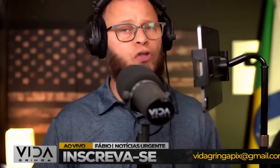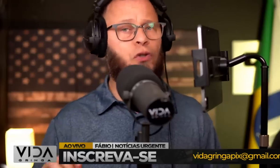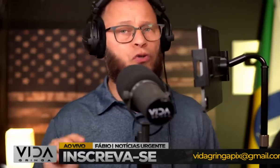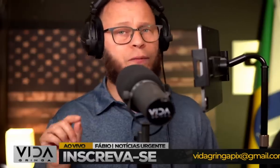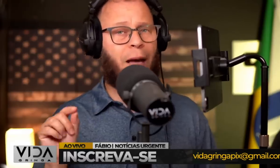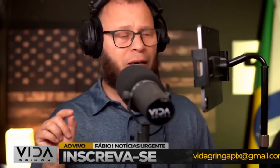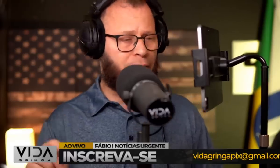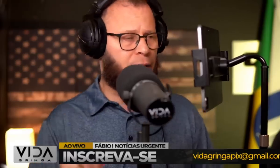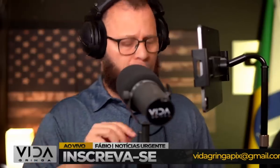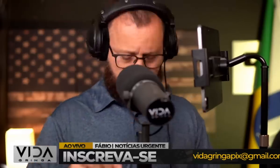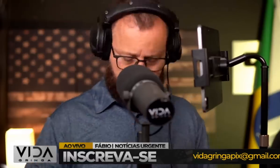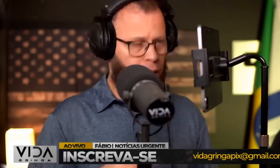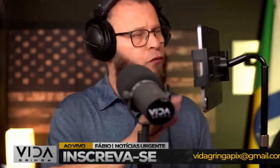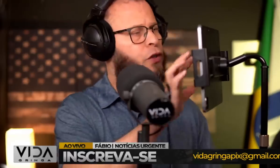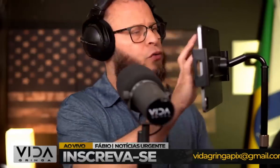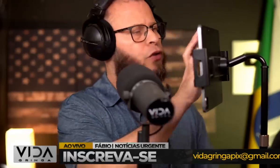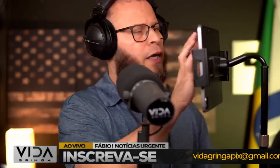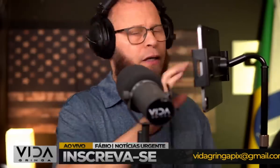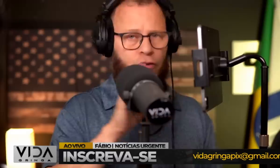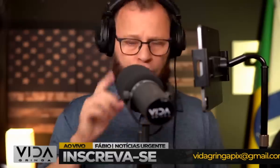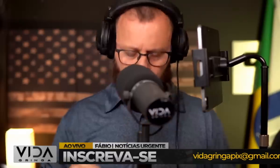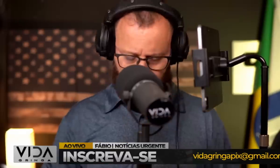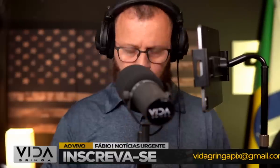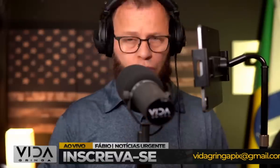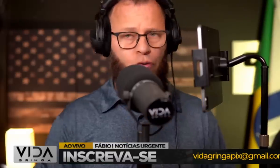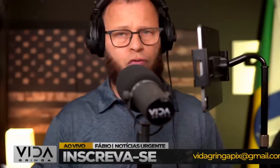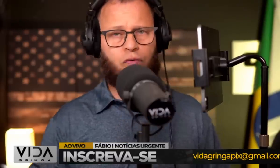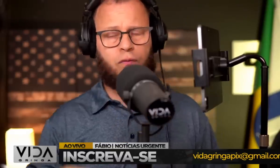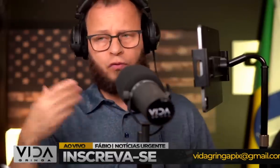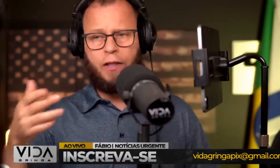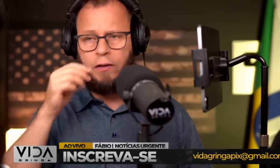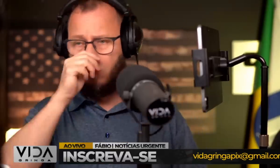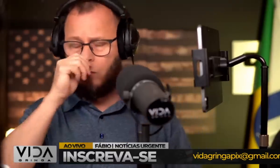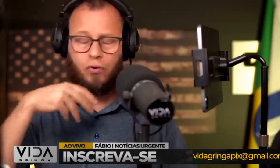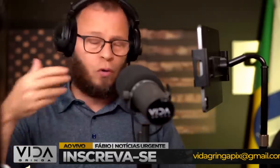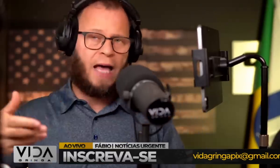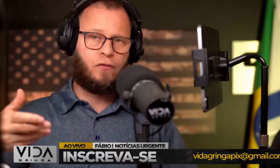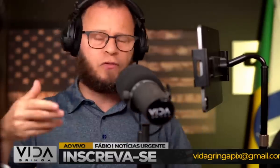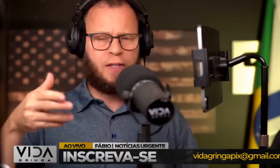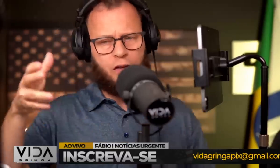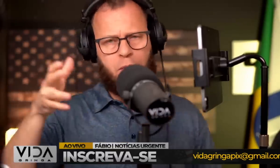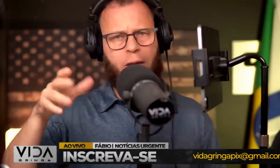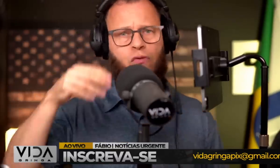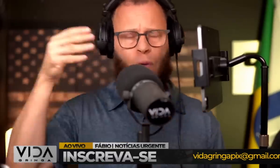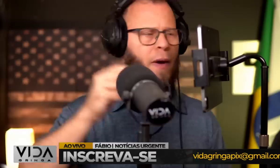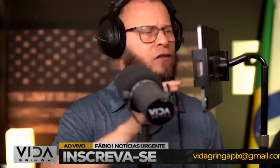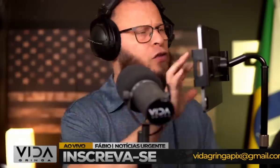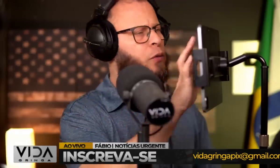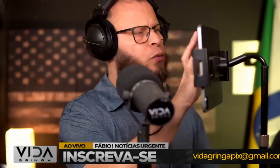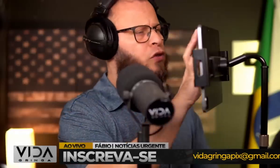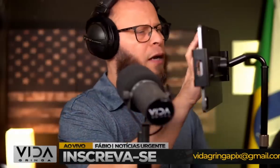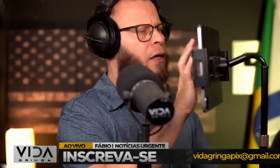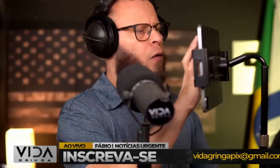os vídeos da manhã serão vídeos de 22 Minutos outros dias outros horários vamos fazer de menos ou